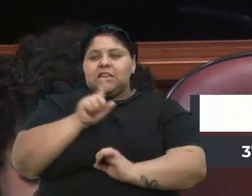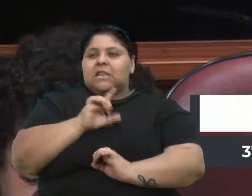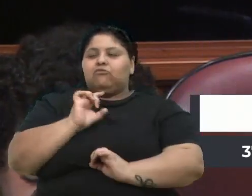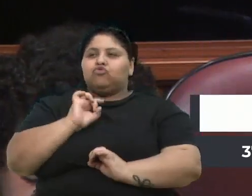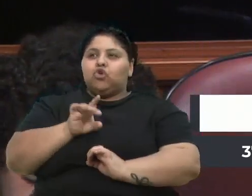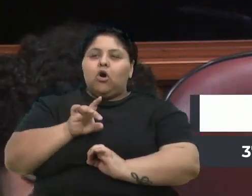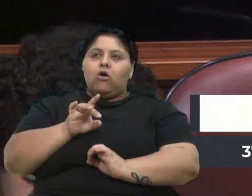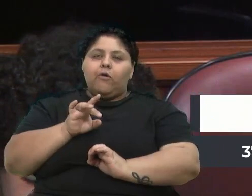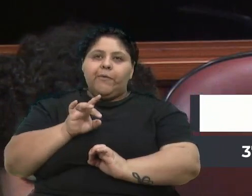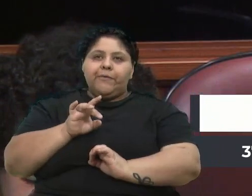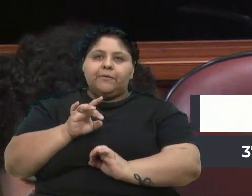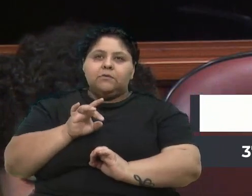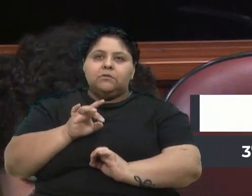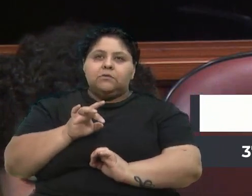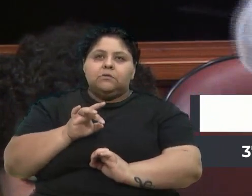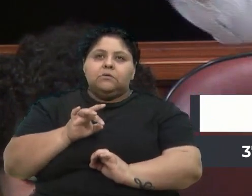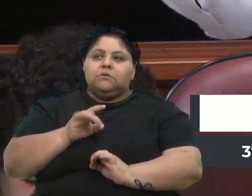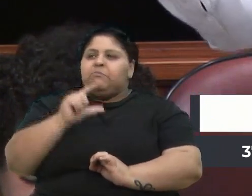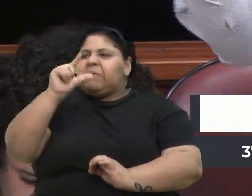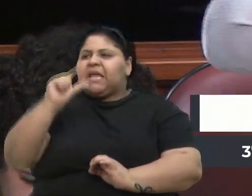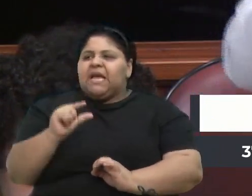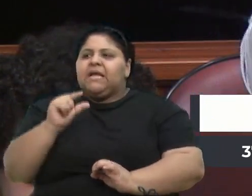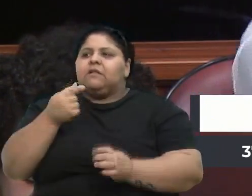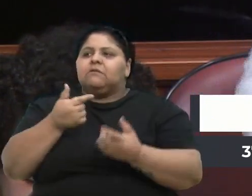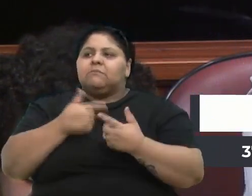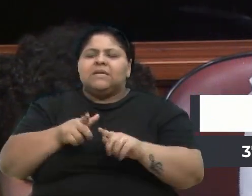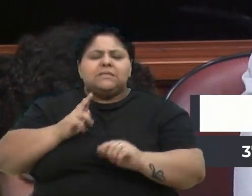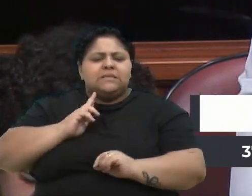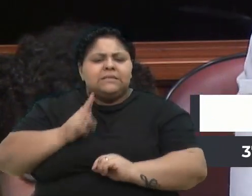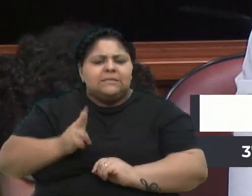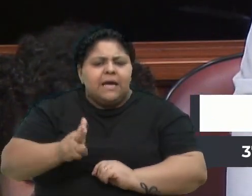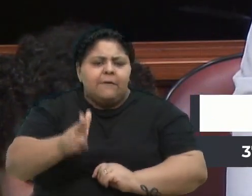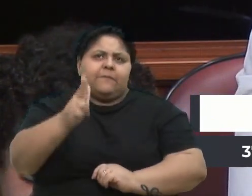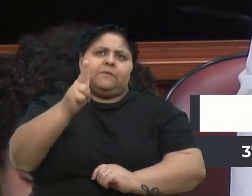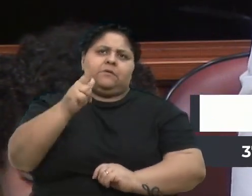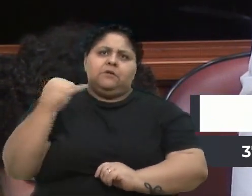apenas uma faísca, mas que sejam permanentes,